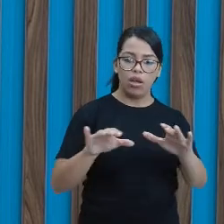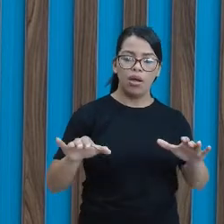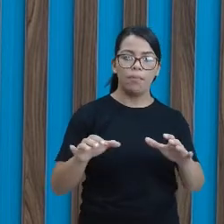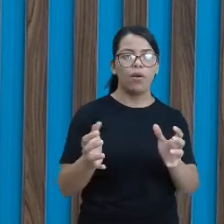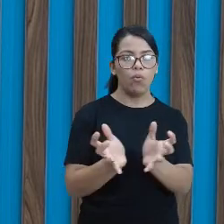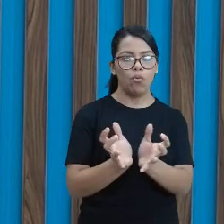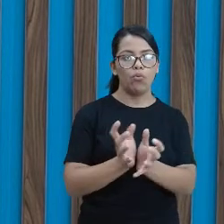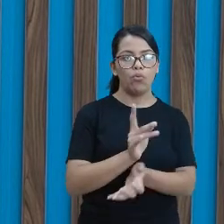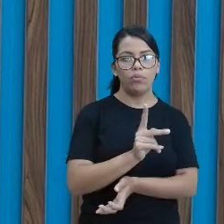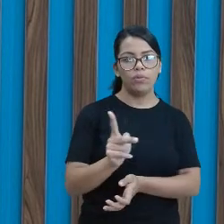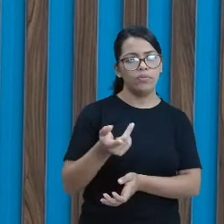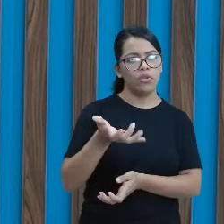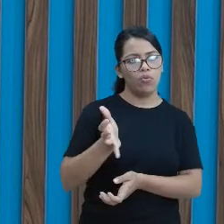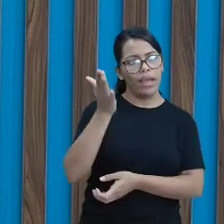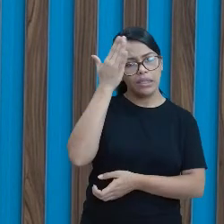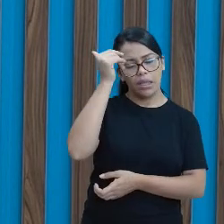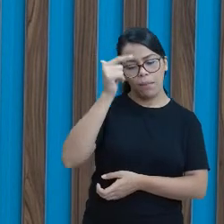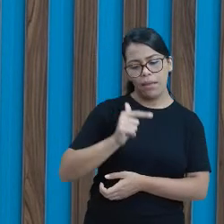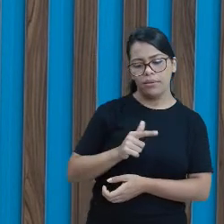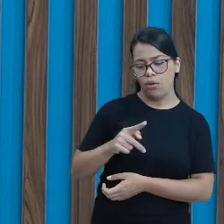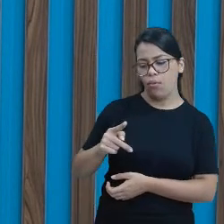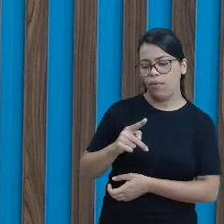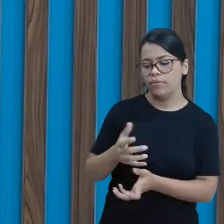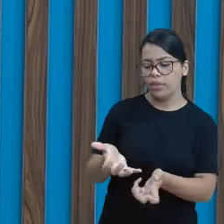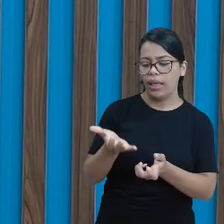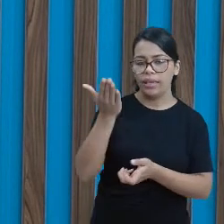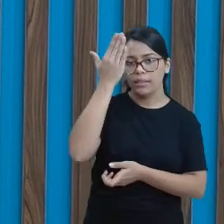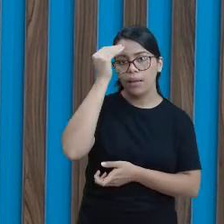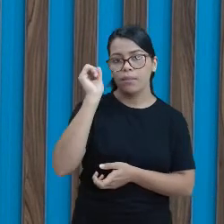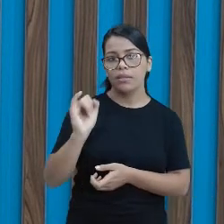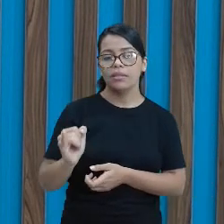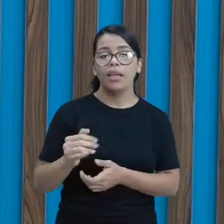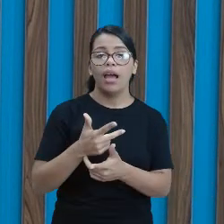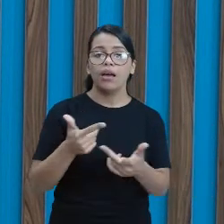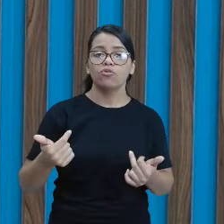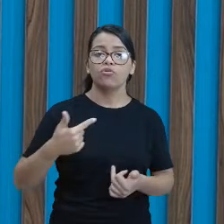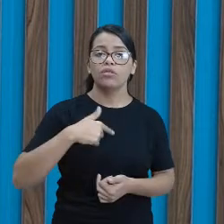é a professora Isabel, a professora Carol, não. Quer saber se aquilo que a gente